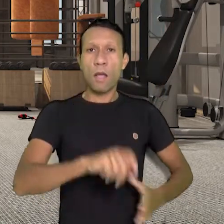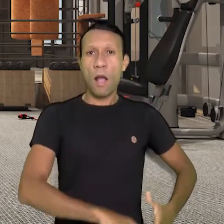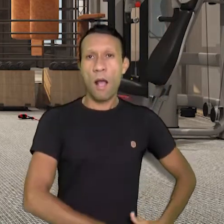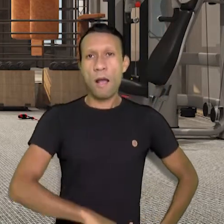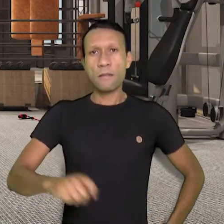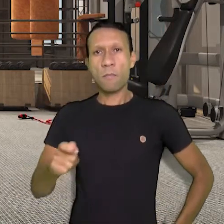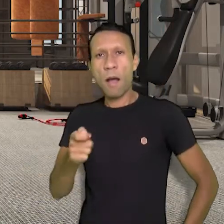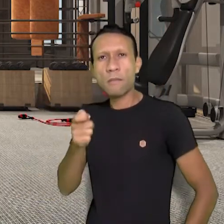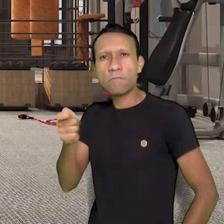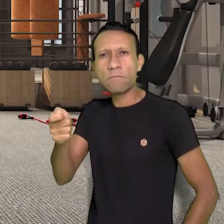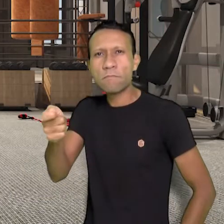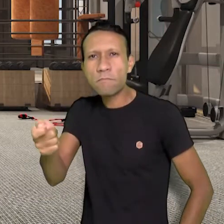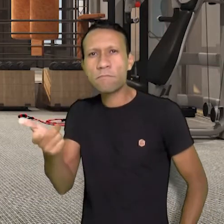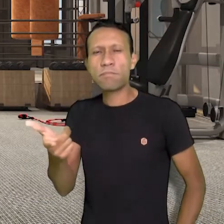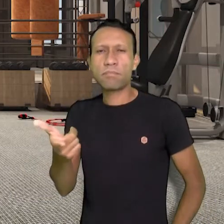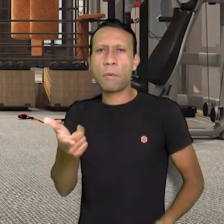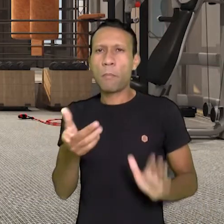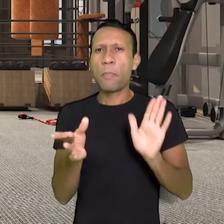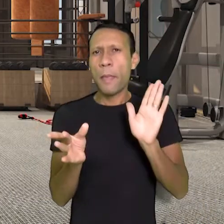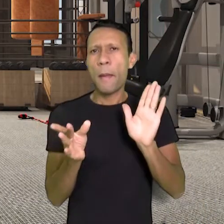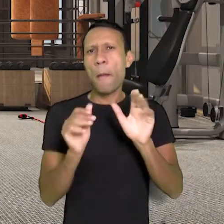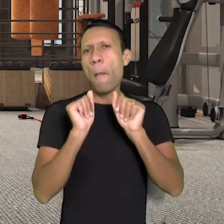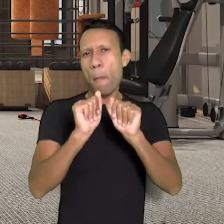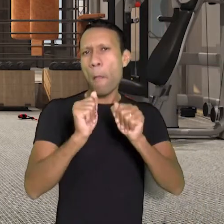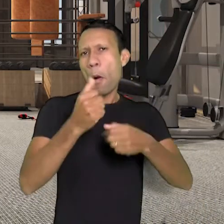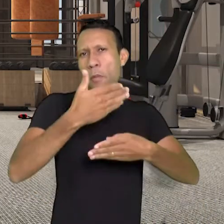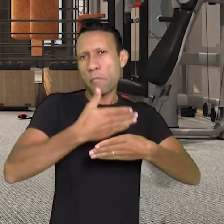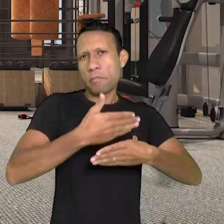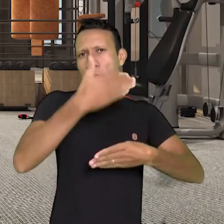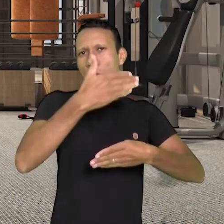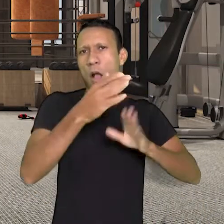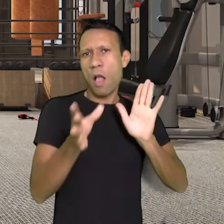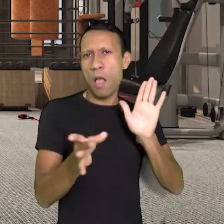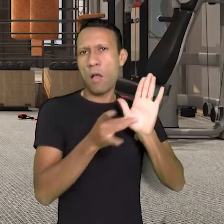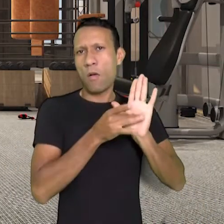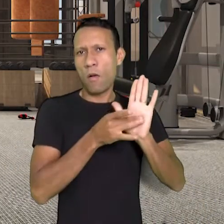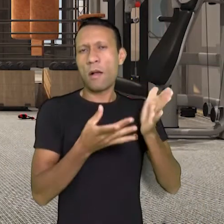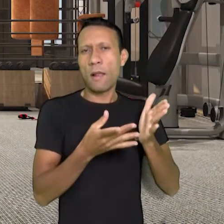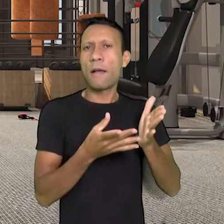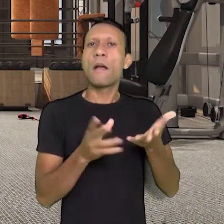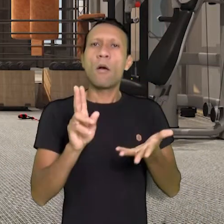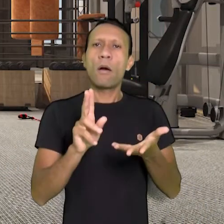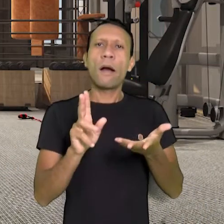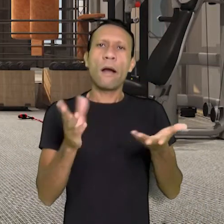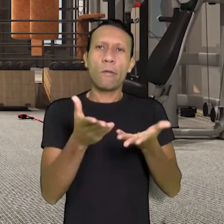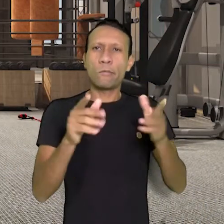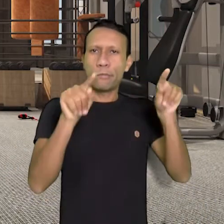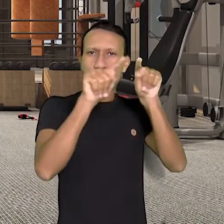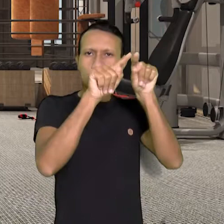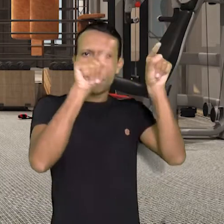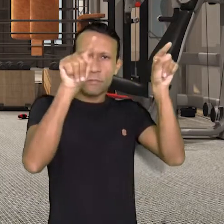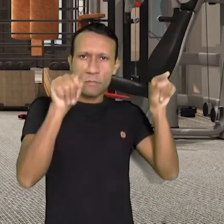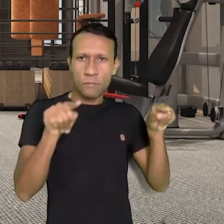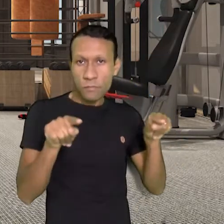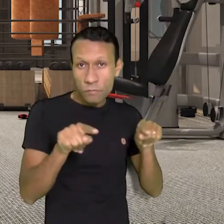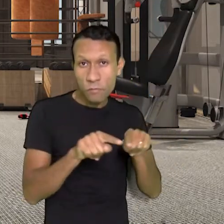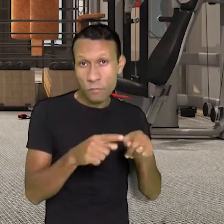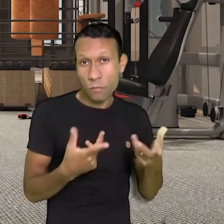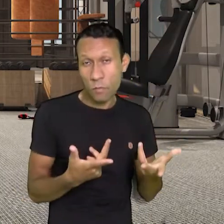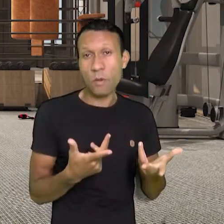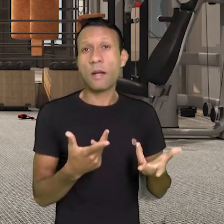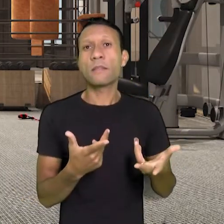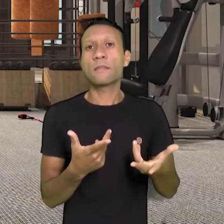certo nós vamos agora colar num pode ser na parede de casa aqui nós vamos utilizar um quadro certo que não podemos